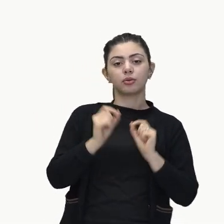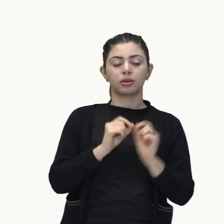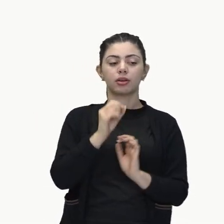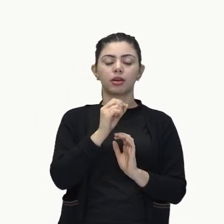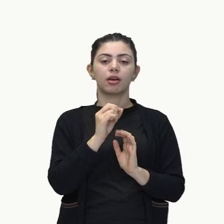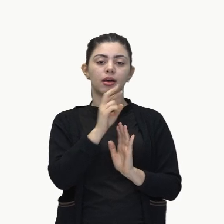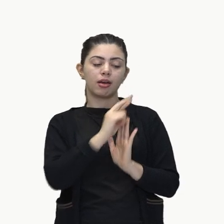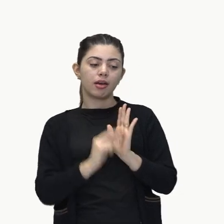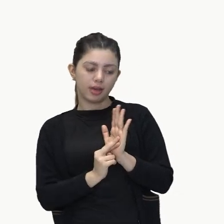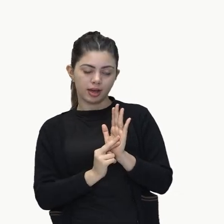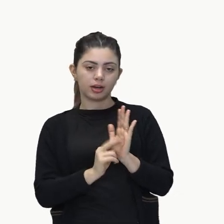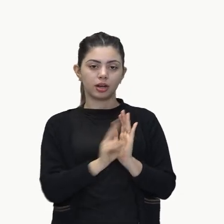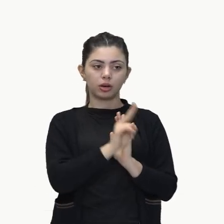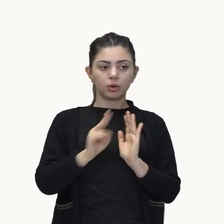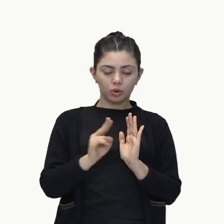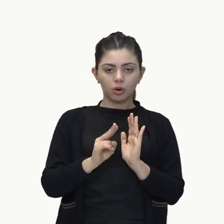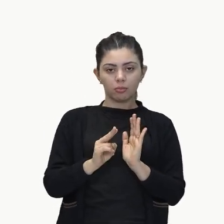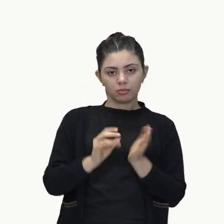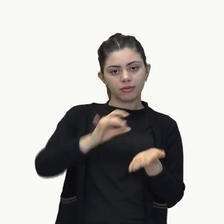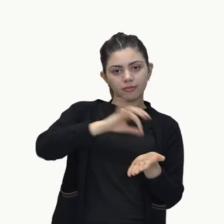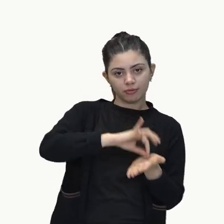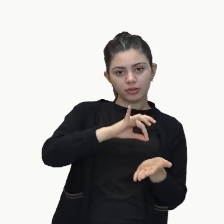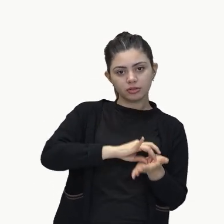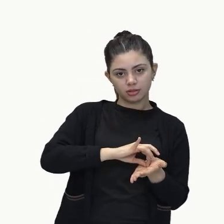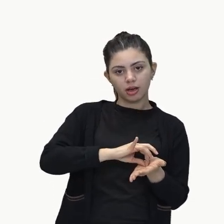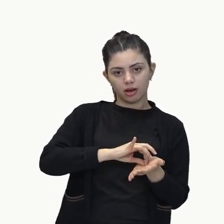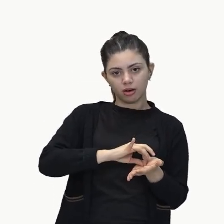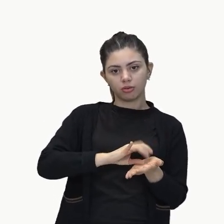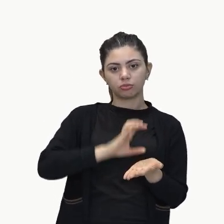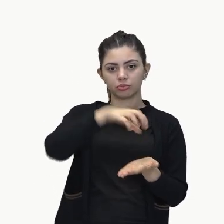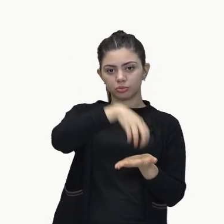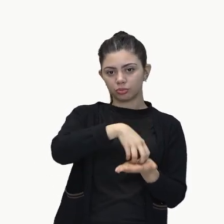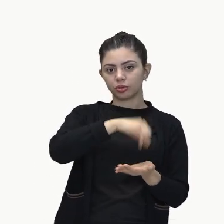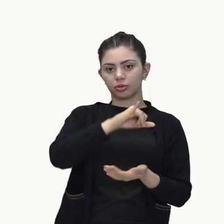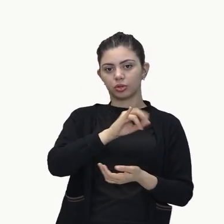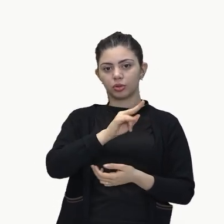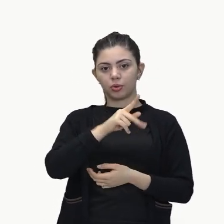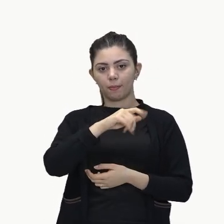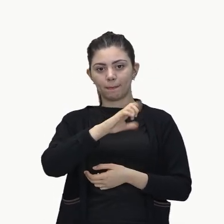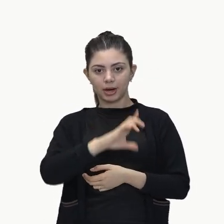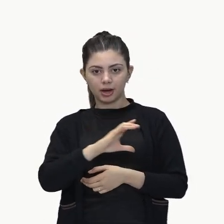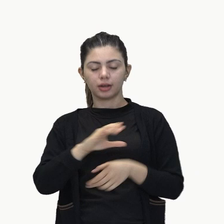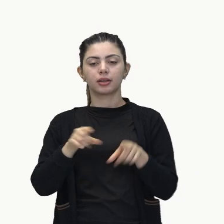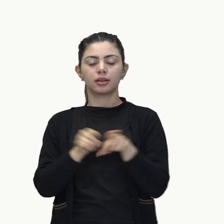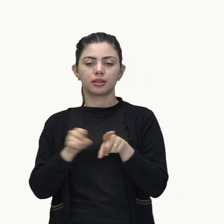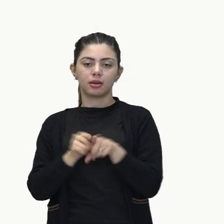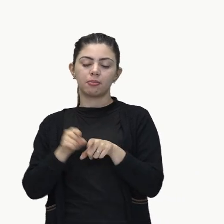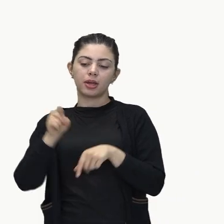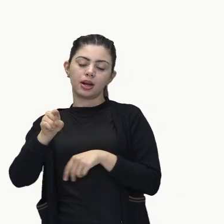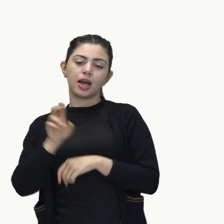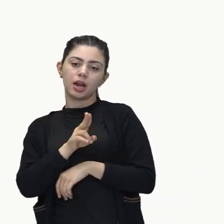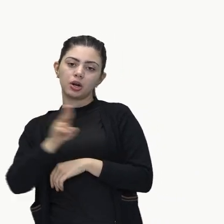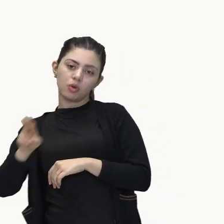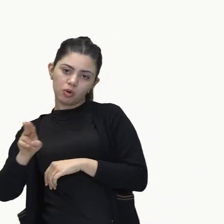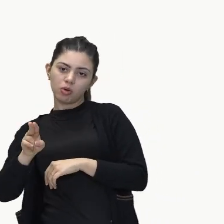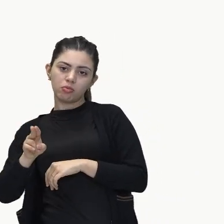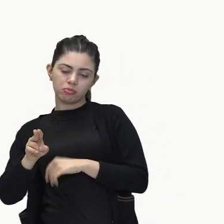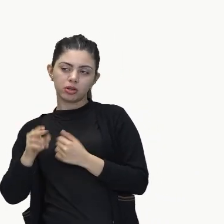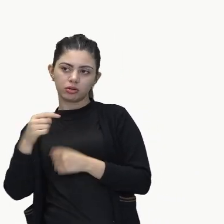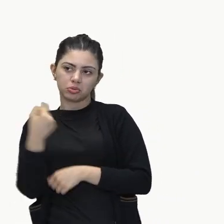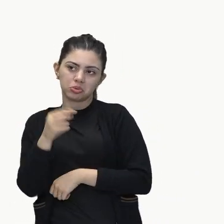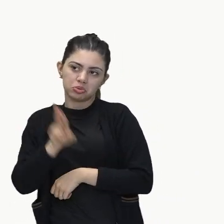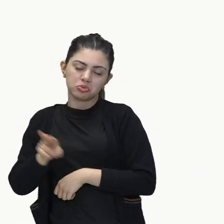nomenclatura usual. A nomenclatura oficial é essa, de acordo com a IUPAC, não esqueçam. Então, sempre